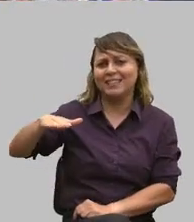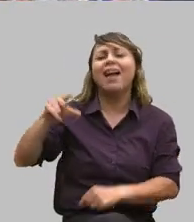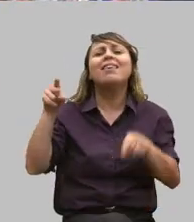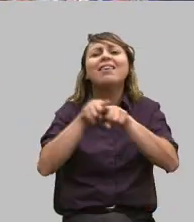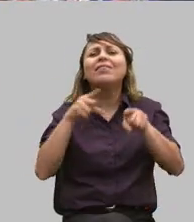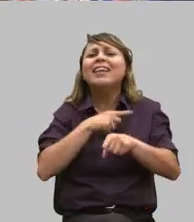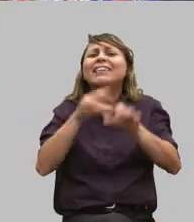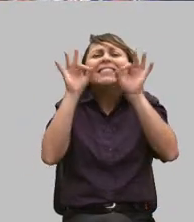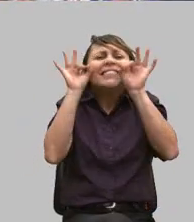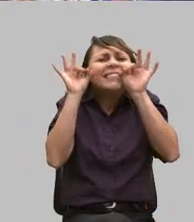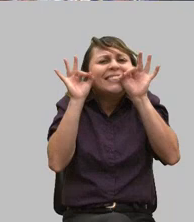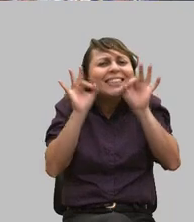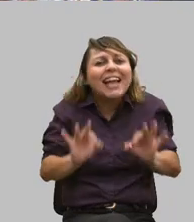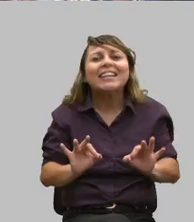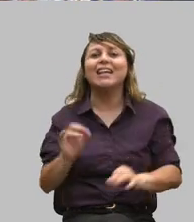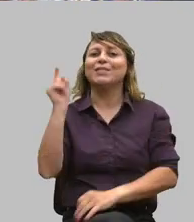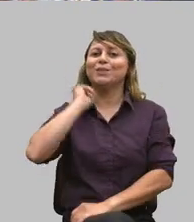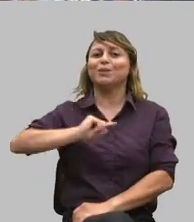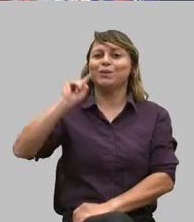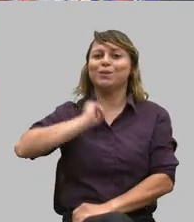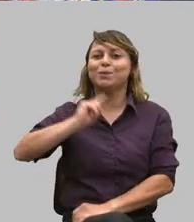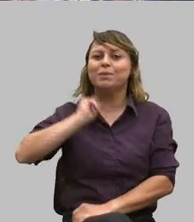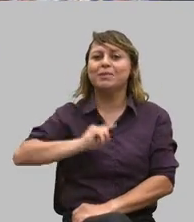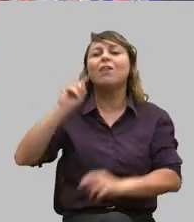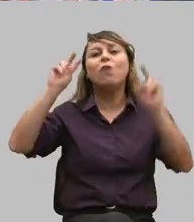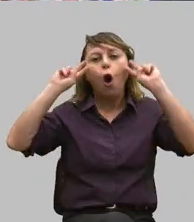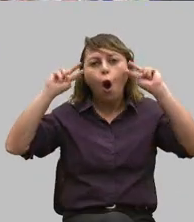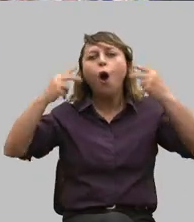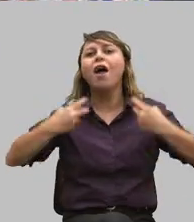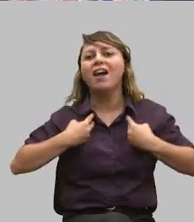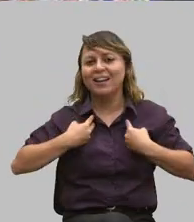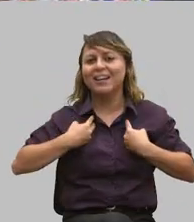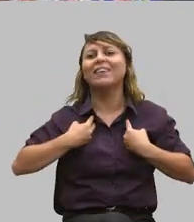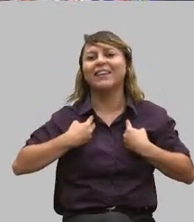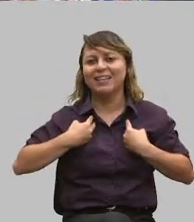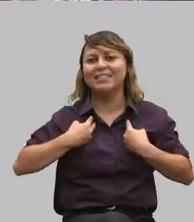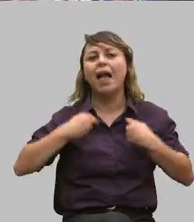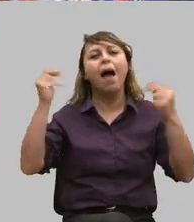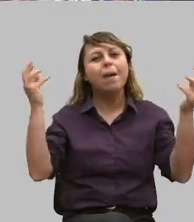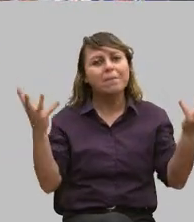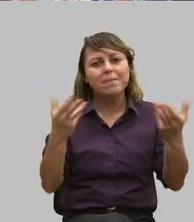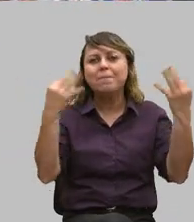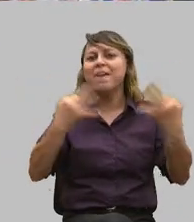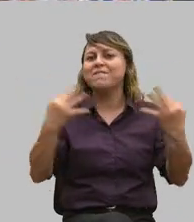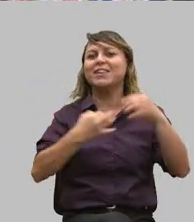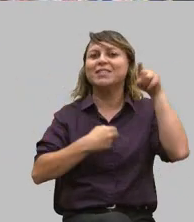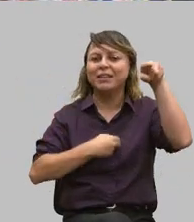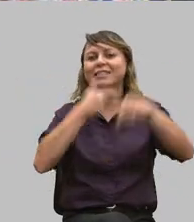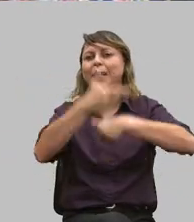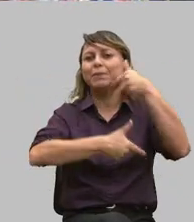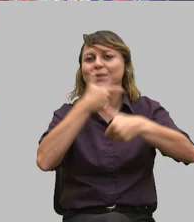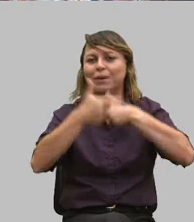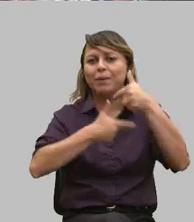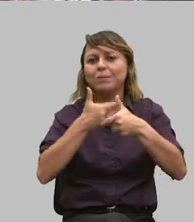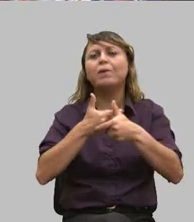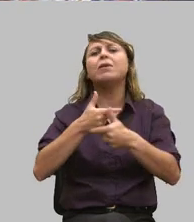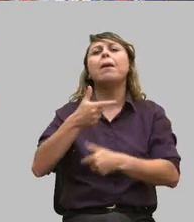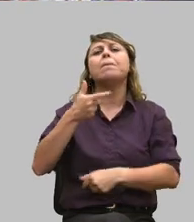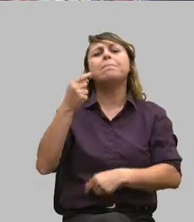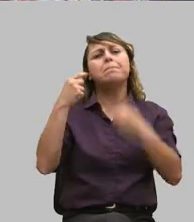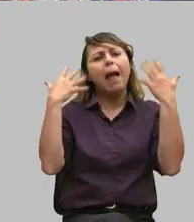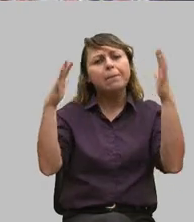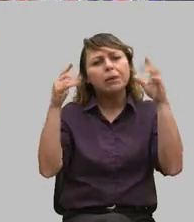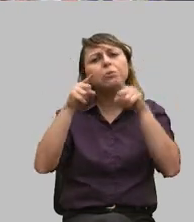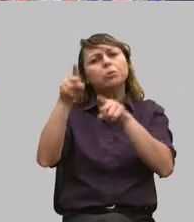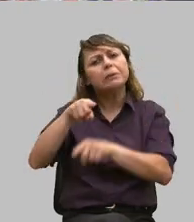certeza que os mineiros vão reconhecer a grandeza desse trabalho parabéns ao Zema pelo secretariado que